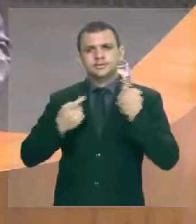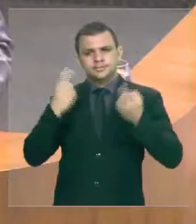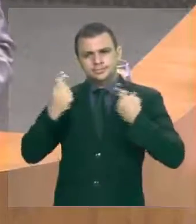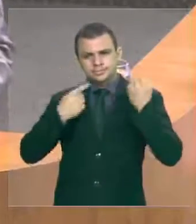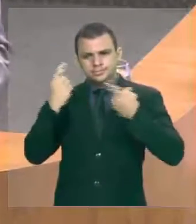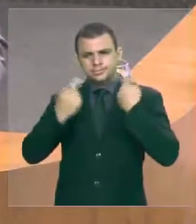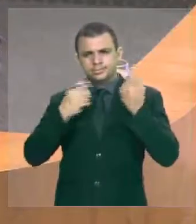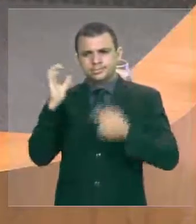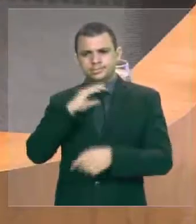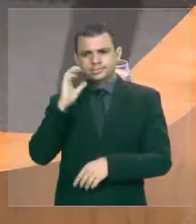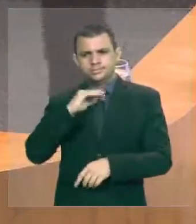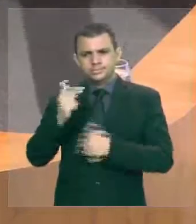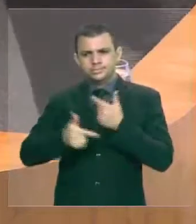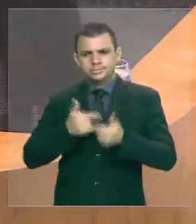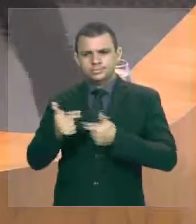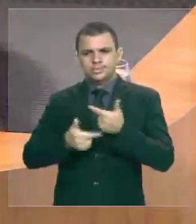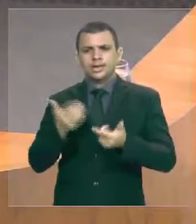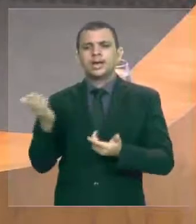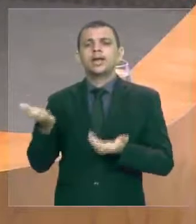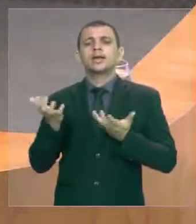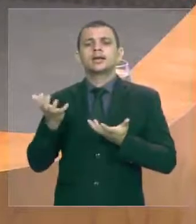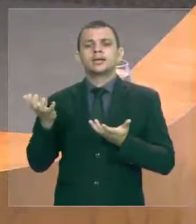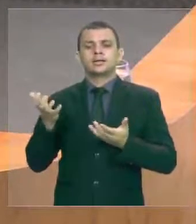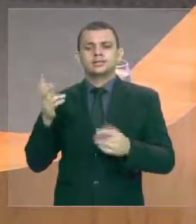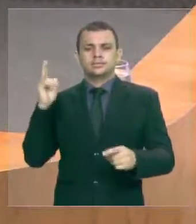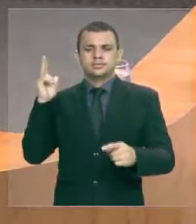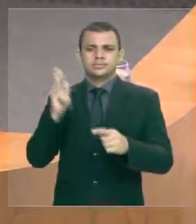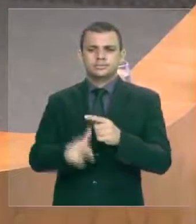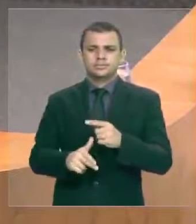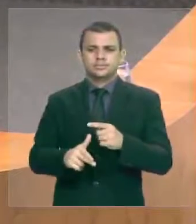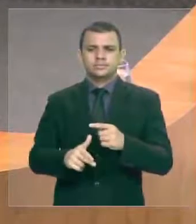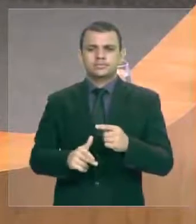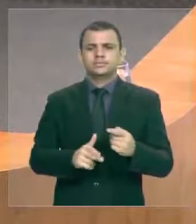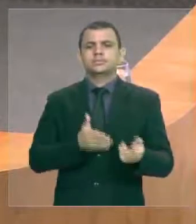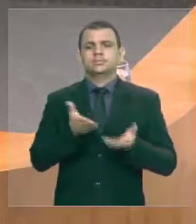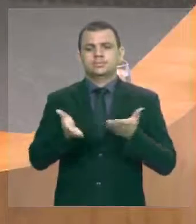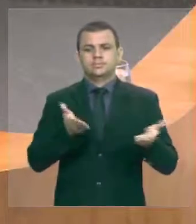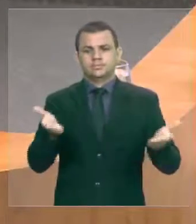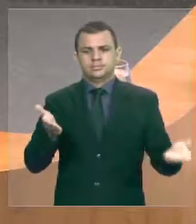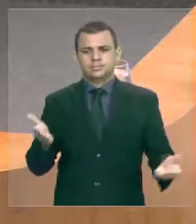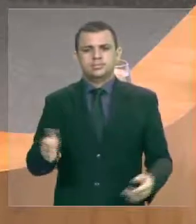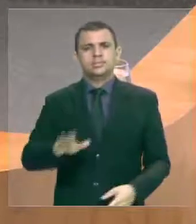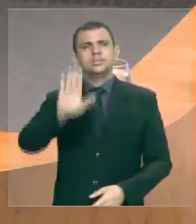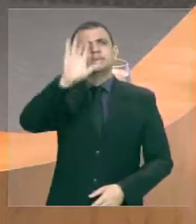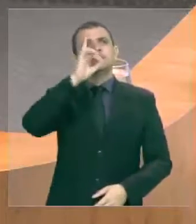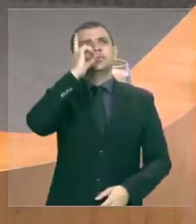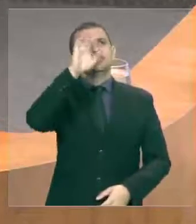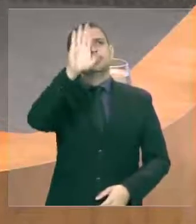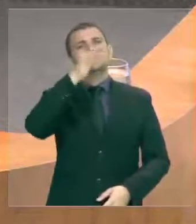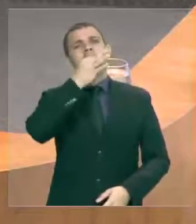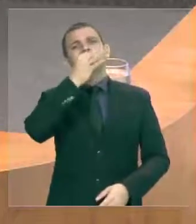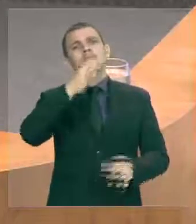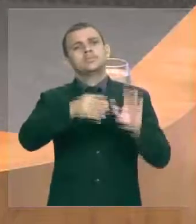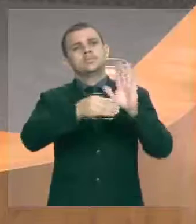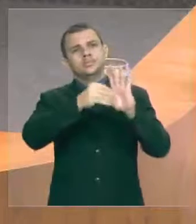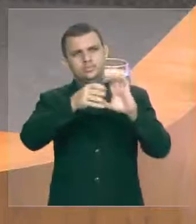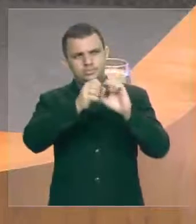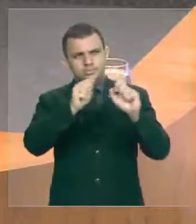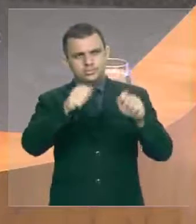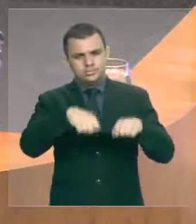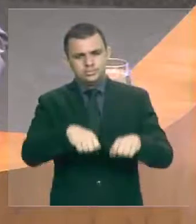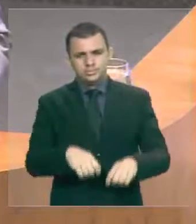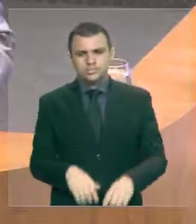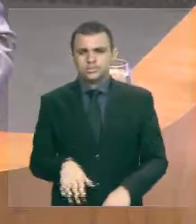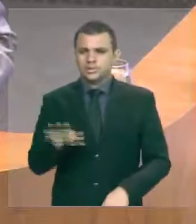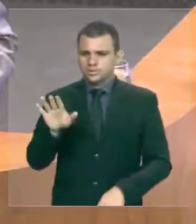desesperadamente para barrar esta licitação. Deputado Edivaldo, quando puder, me dê uma parte, por gentileza. Concedo já uma parte ao